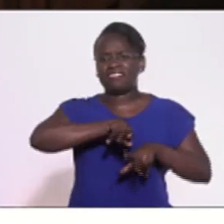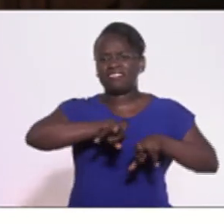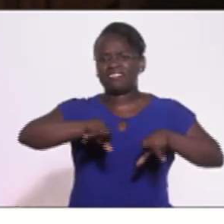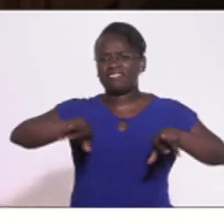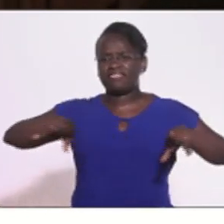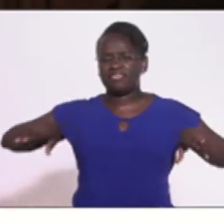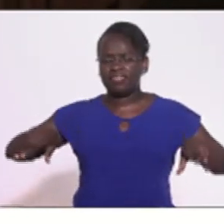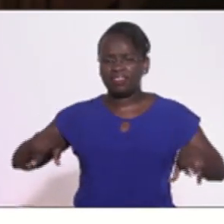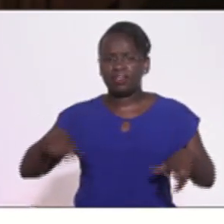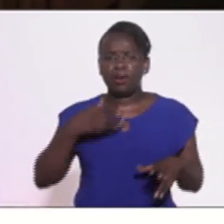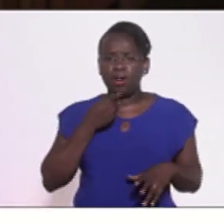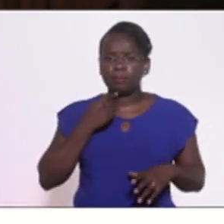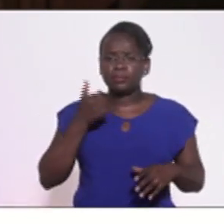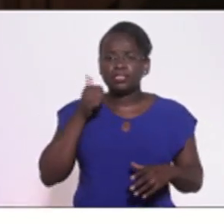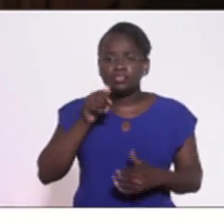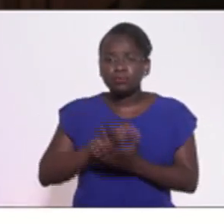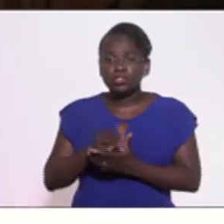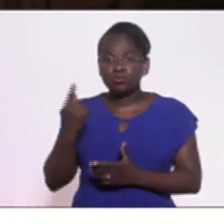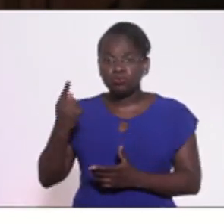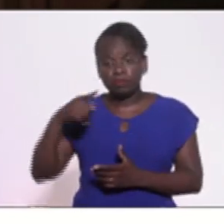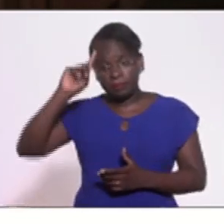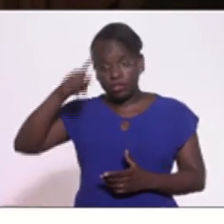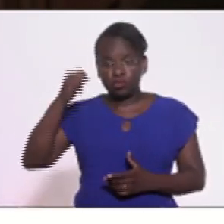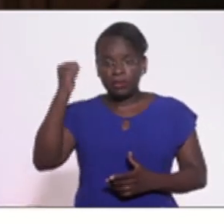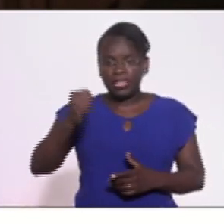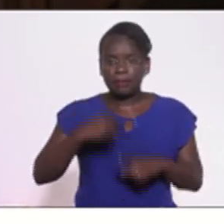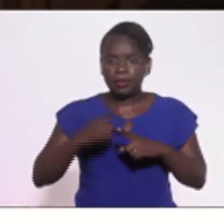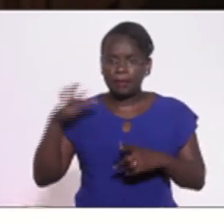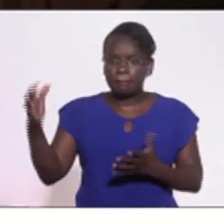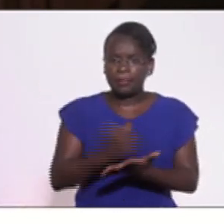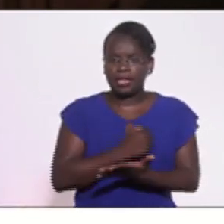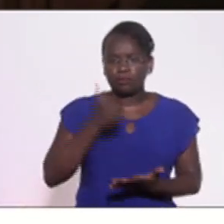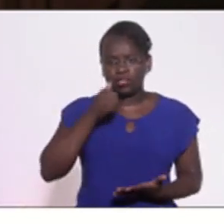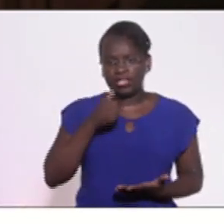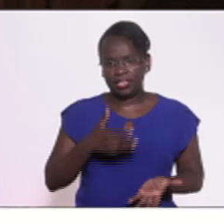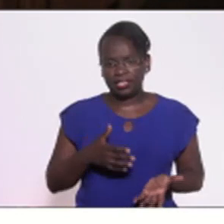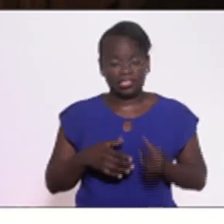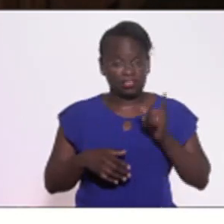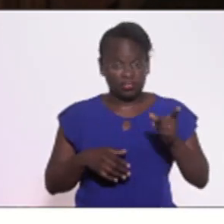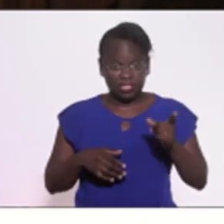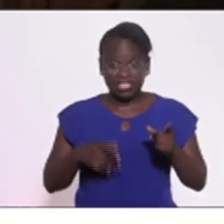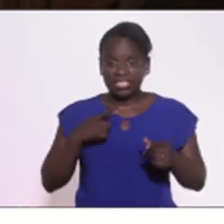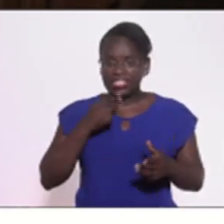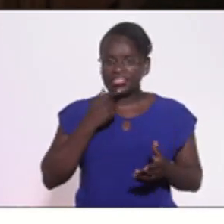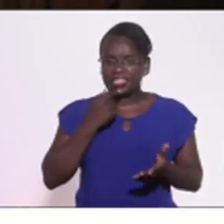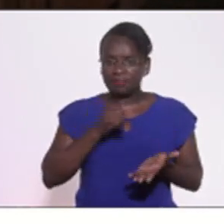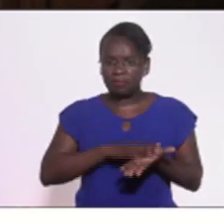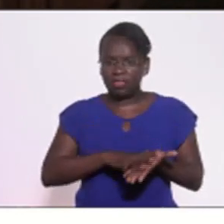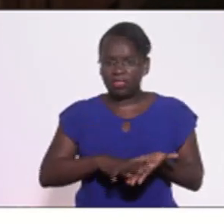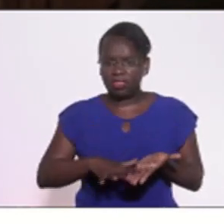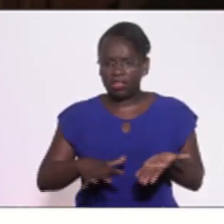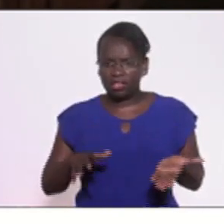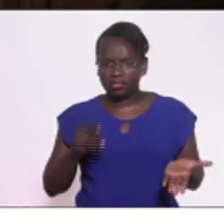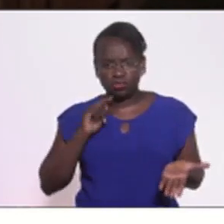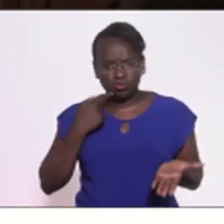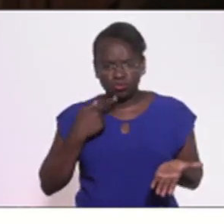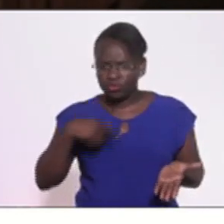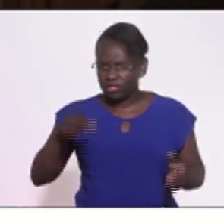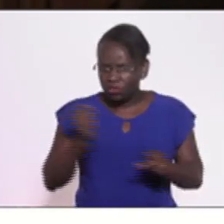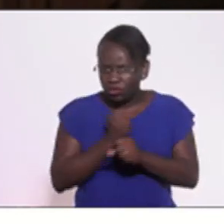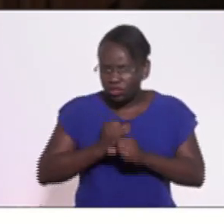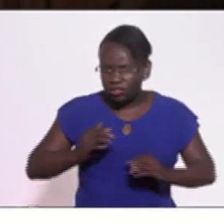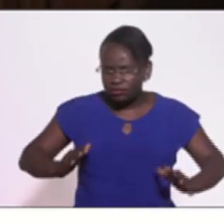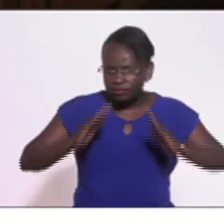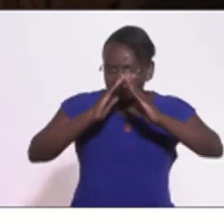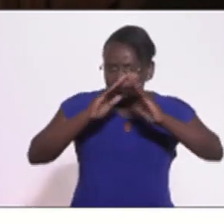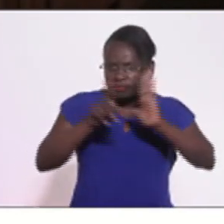enorme, mandou o sujeito para a morte para ficar com a mulher dele. Então você tem sangue nas mãos e você não vai construir